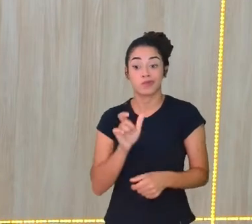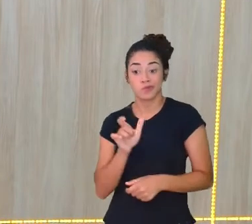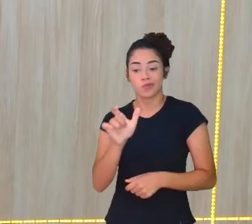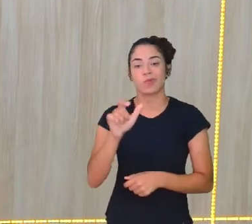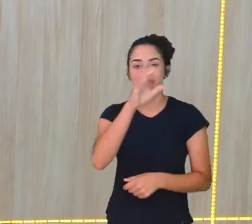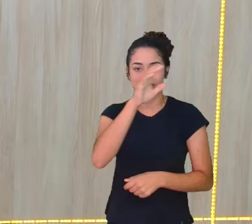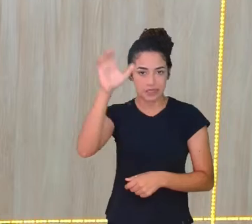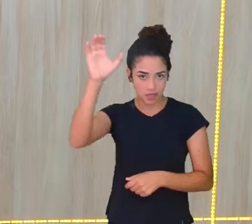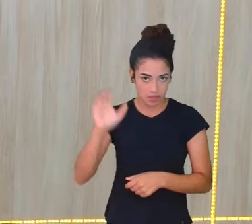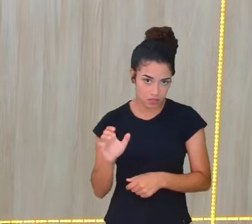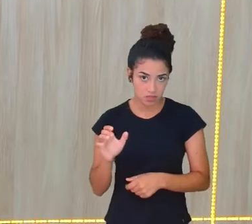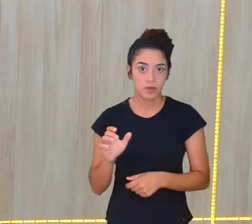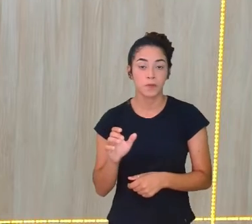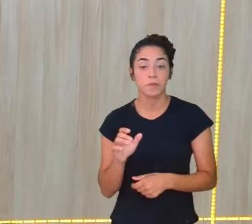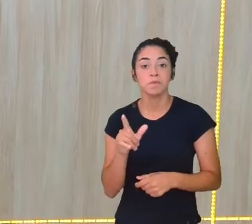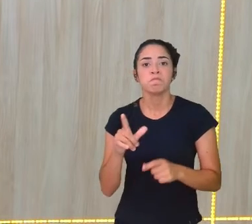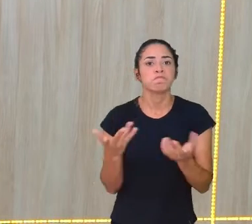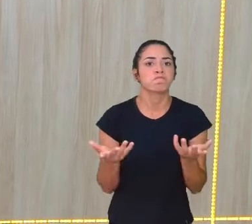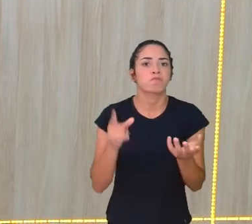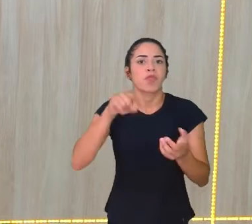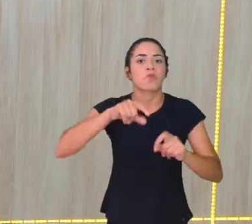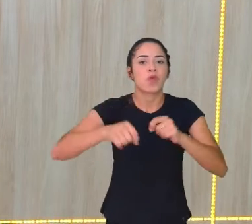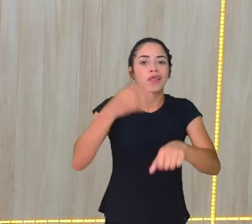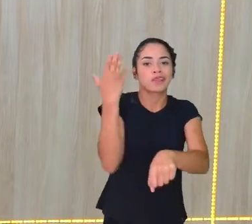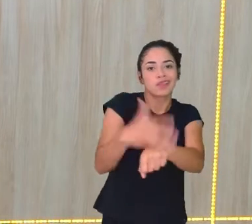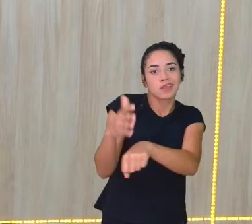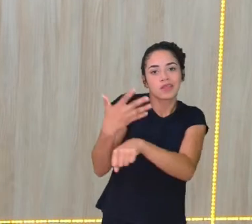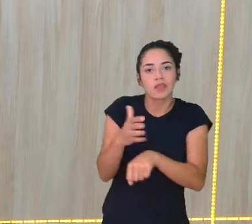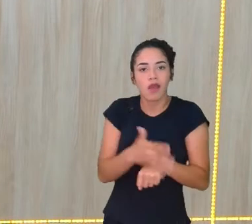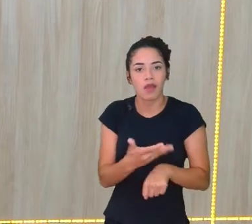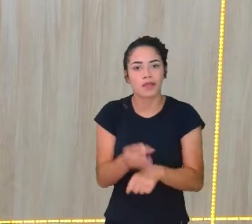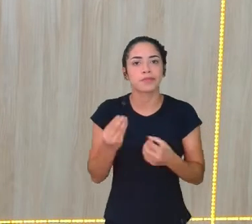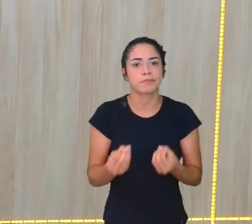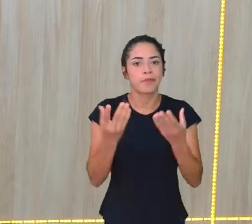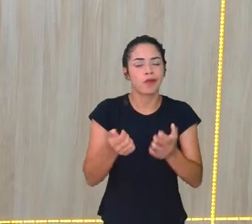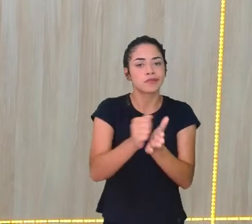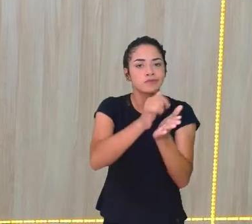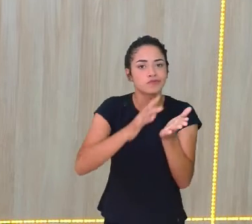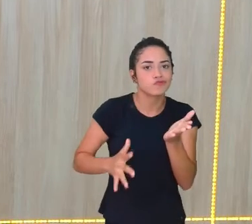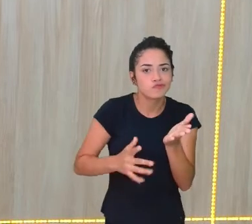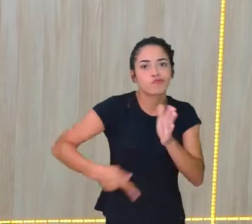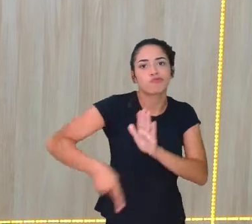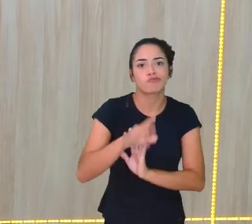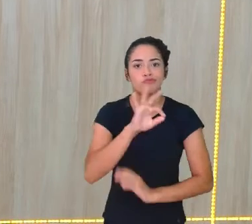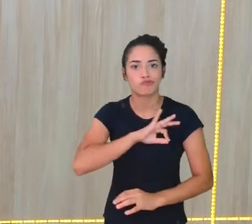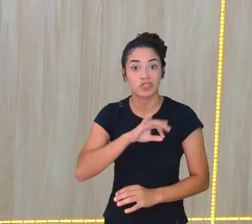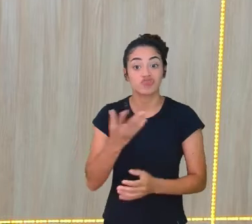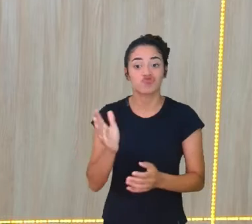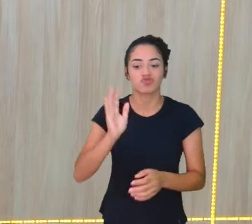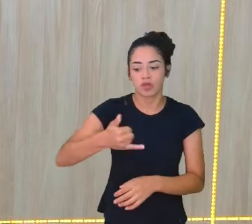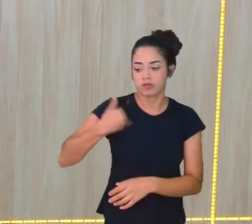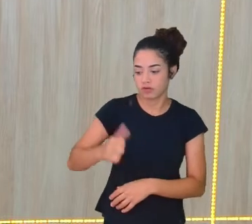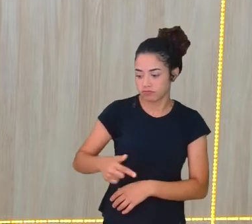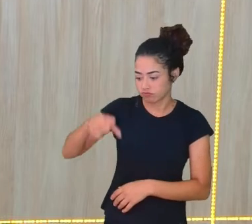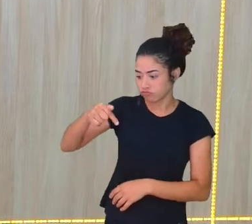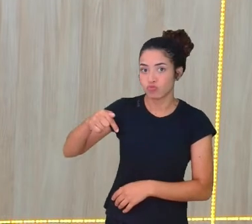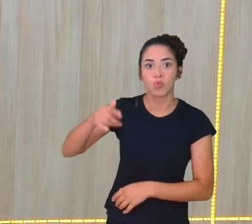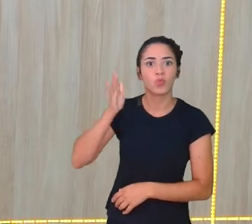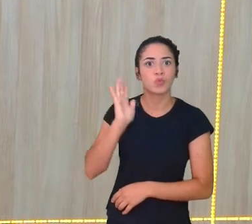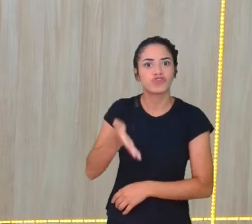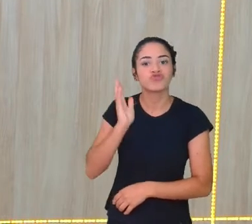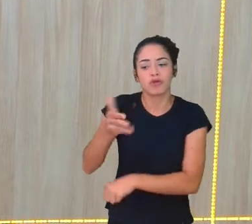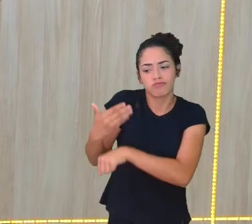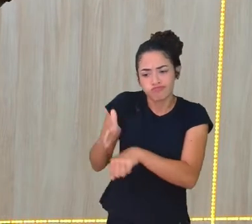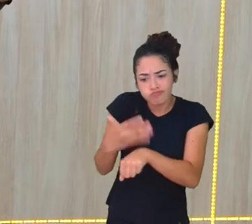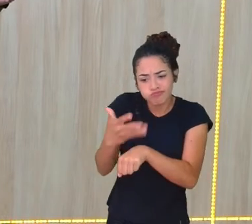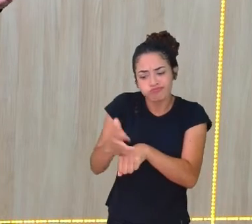cidadãos espartanos, eles eram treinados para a atividade militar desde os 7 anos de idade. Então